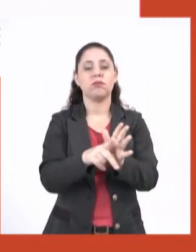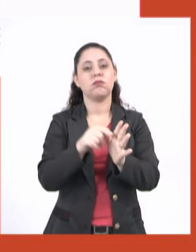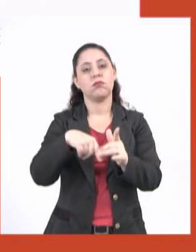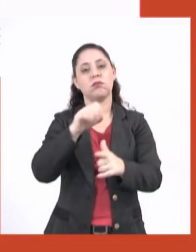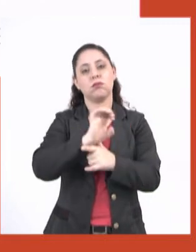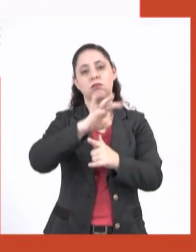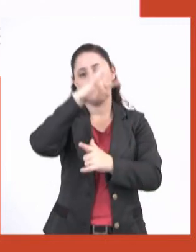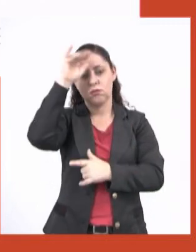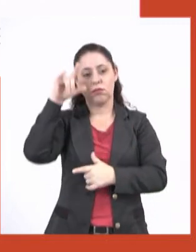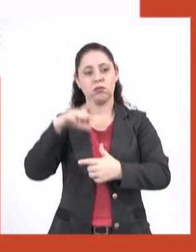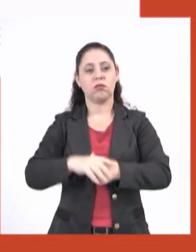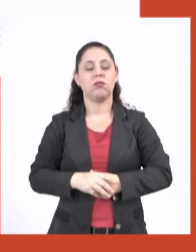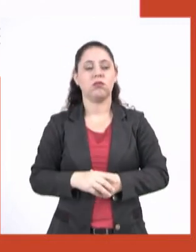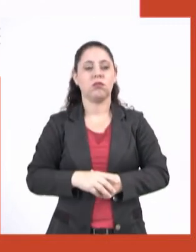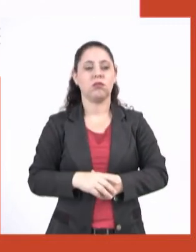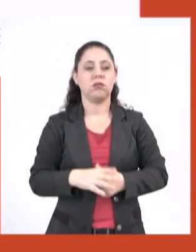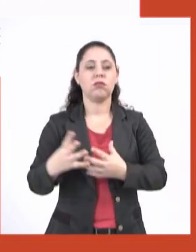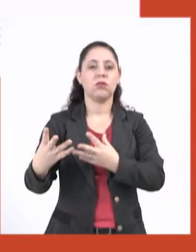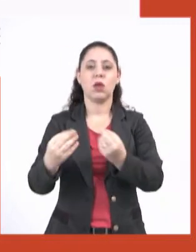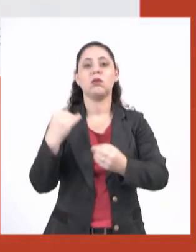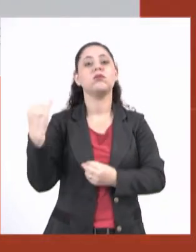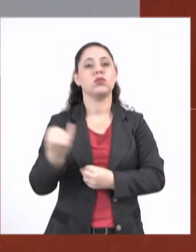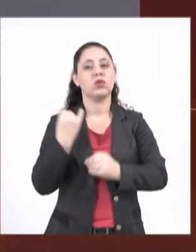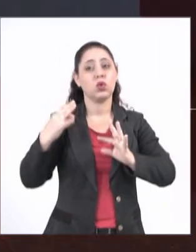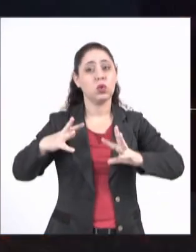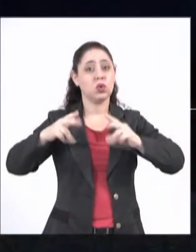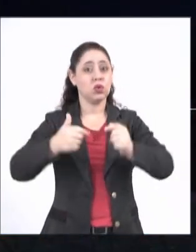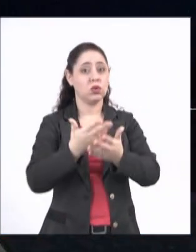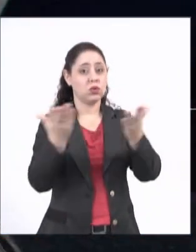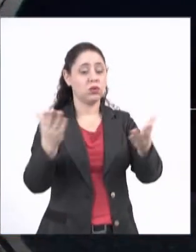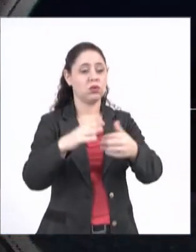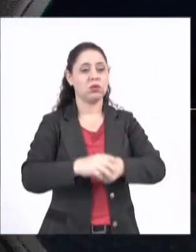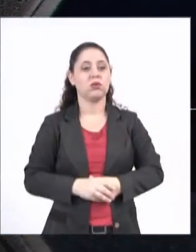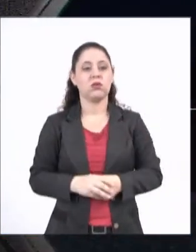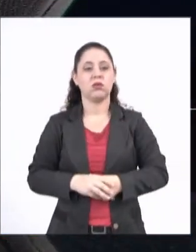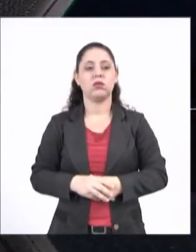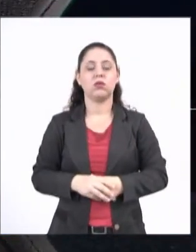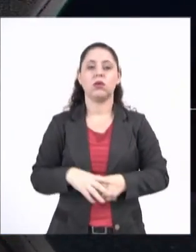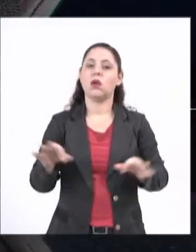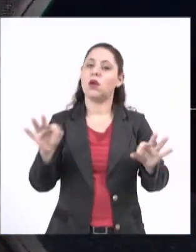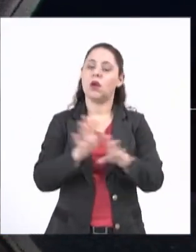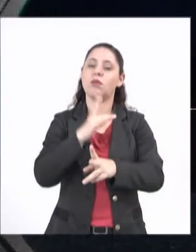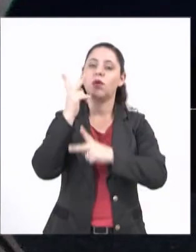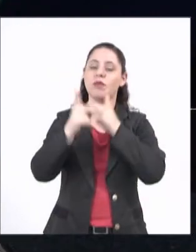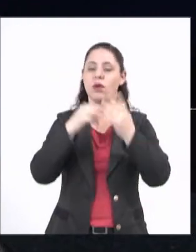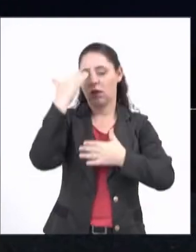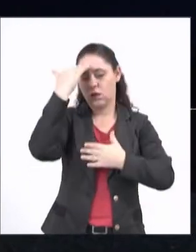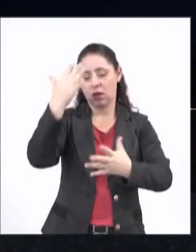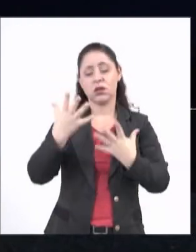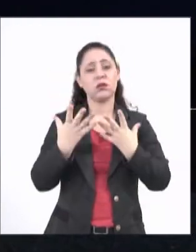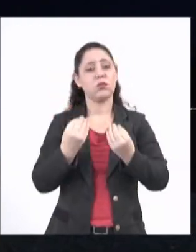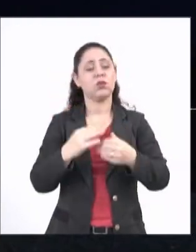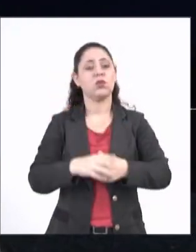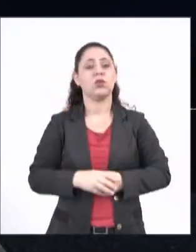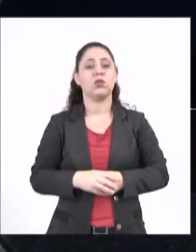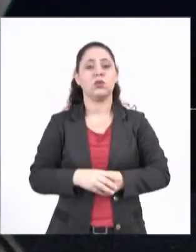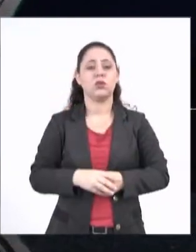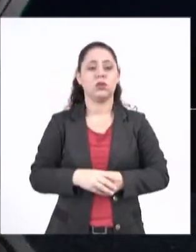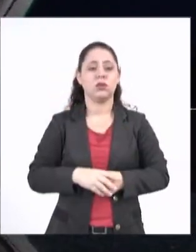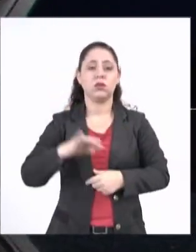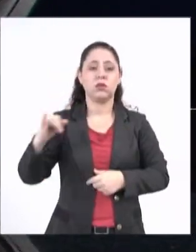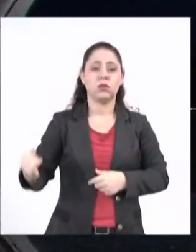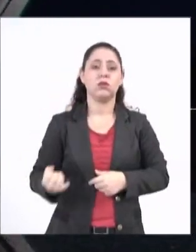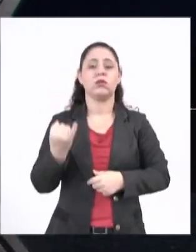Mato Grosso do Sul, urgente para muitos e importante para todos. Eu termino aqui a minha fala. Eu queria agradecer muito a